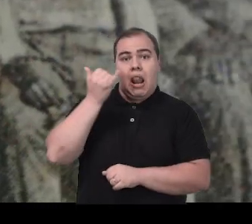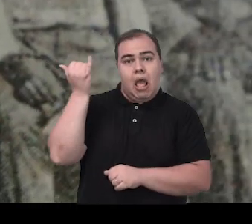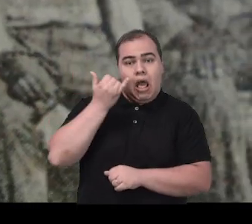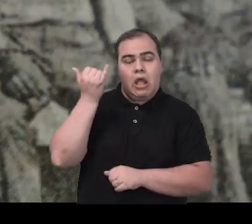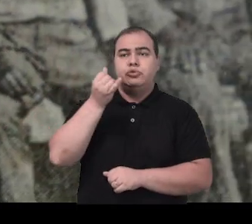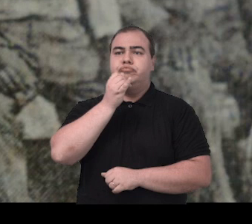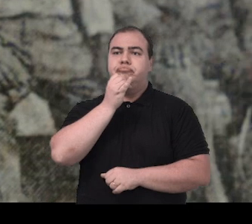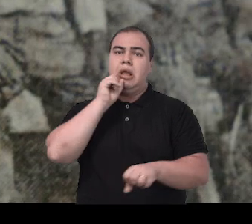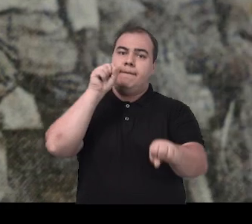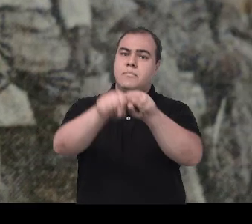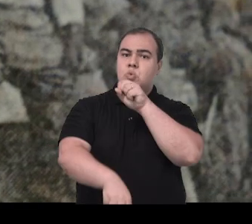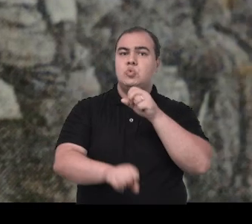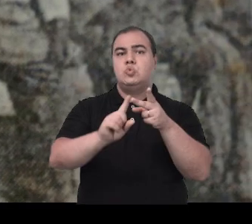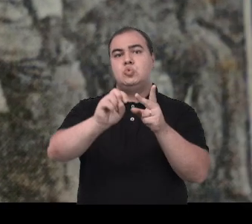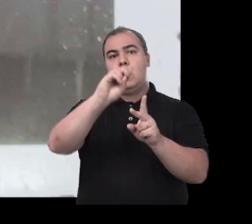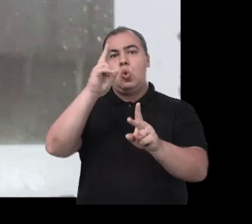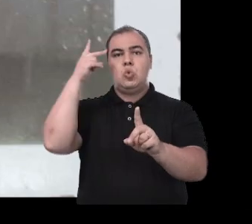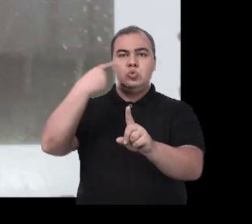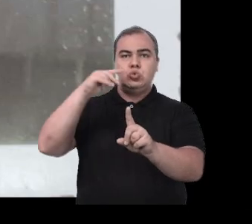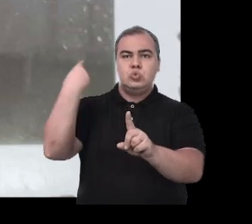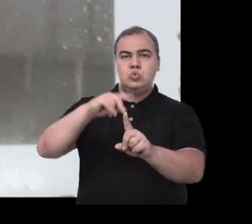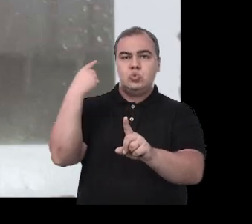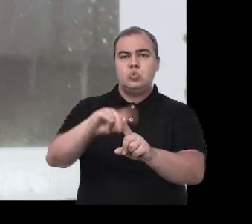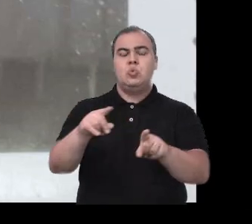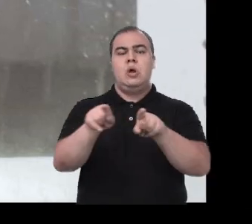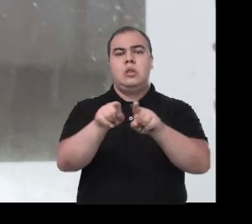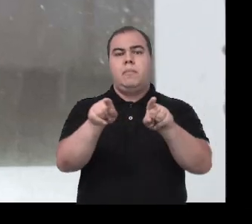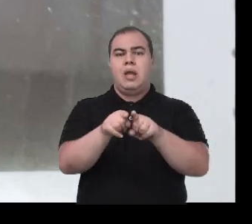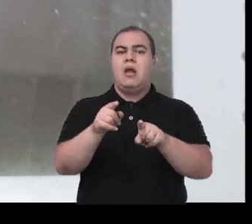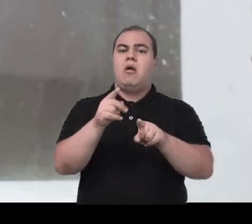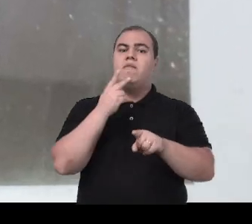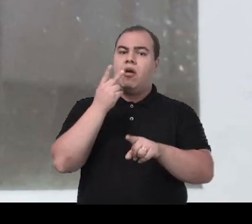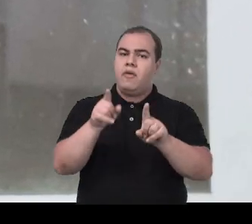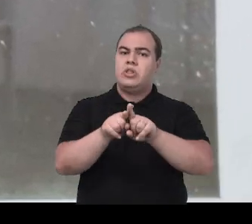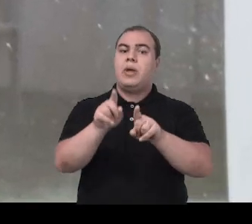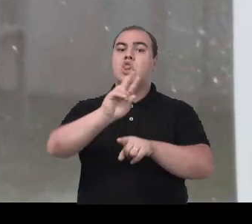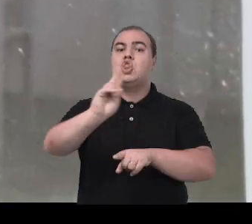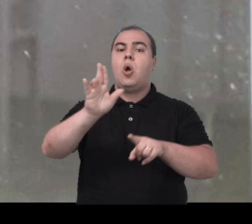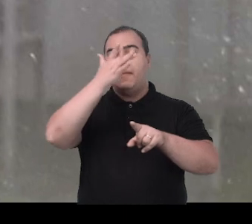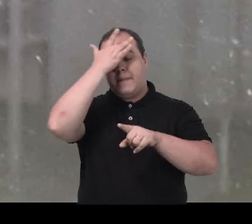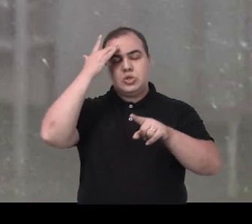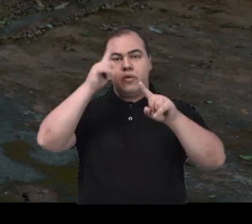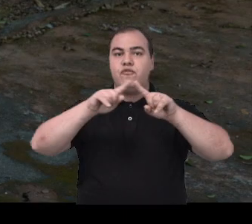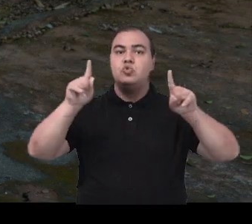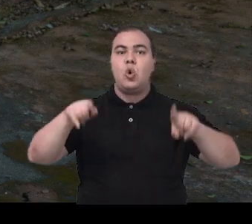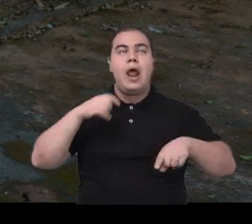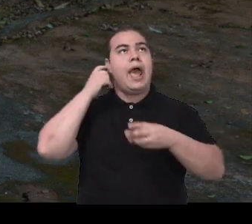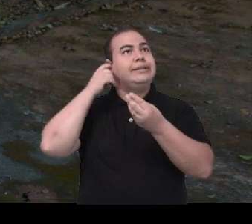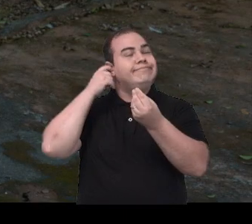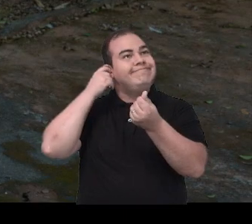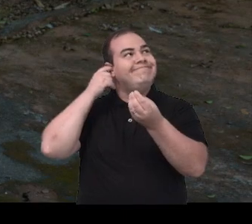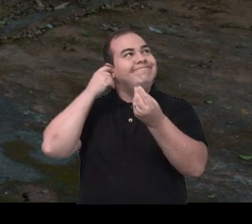relatos de abusos ou de surras que eles tomavam, falavam alguns nomes de funcionários que